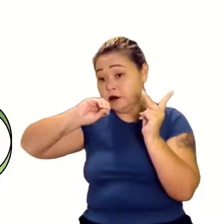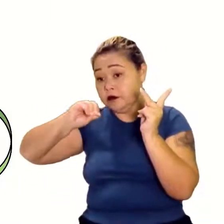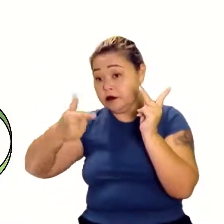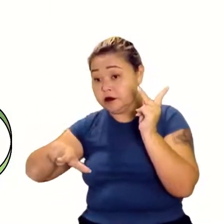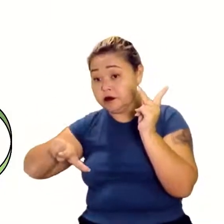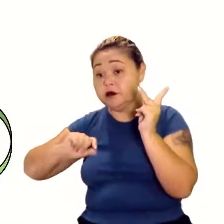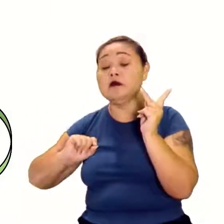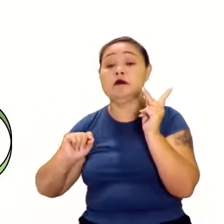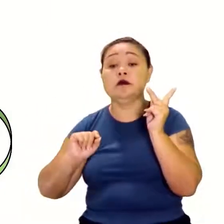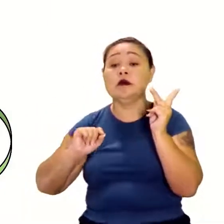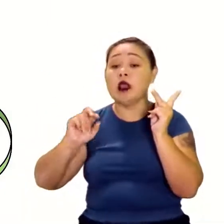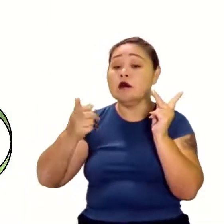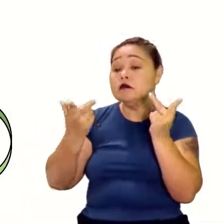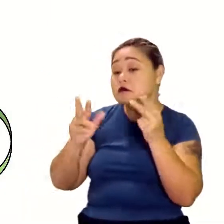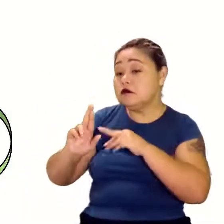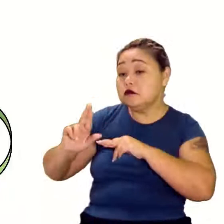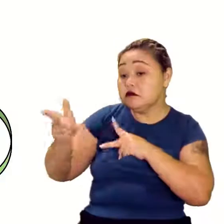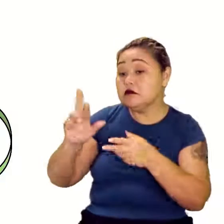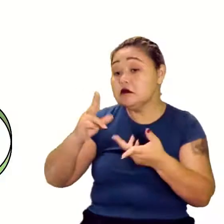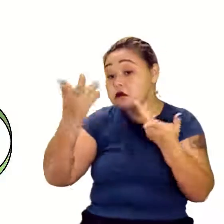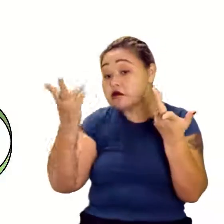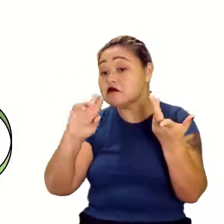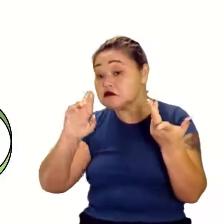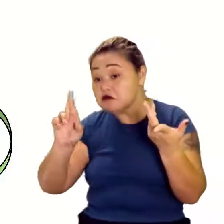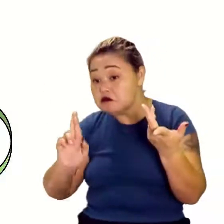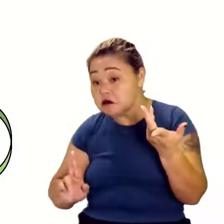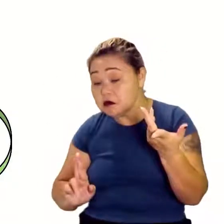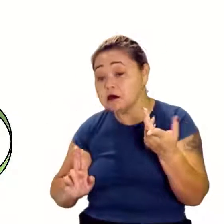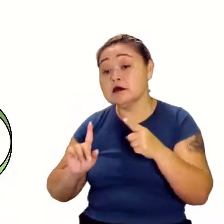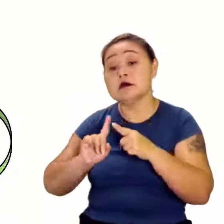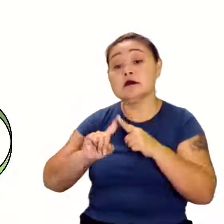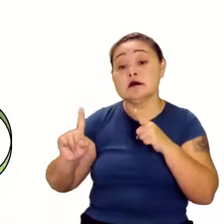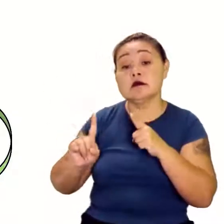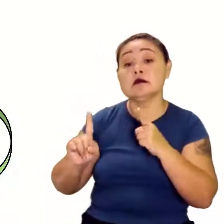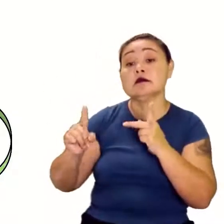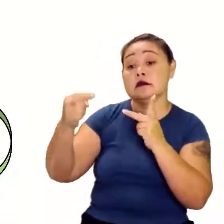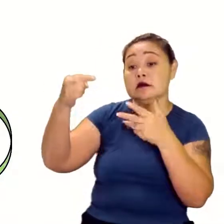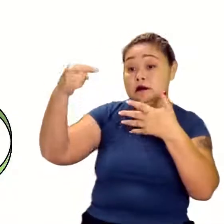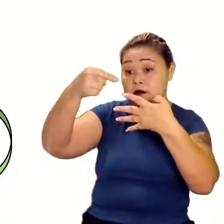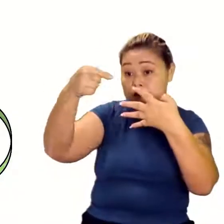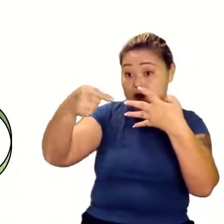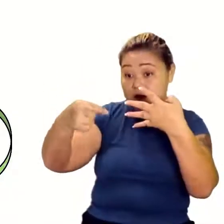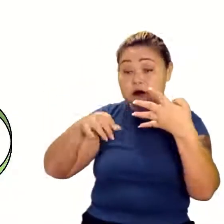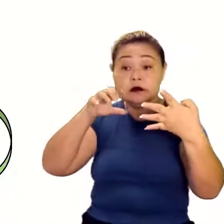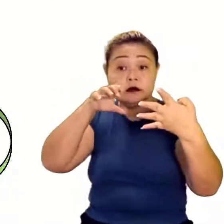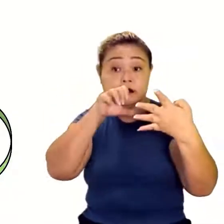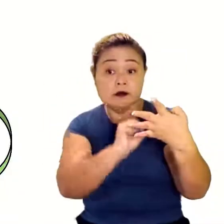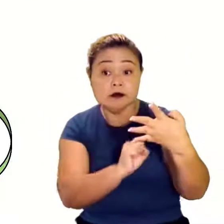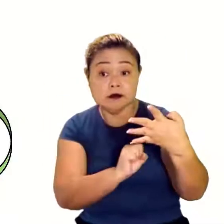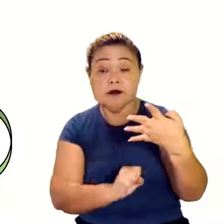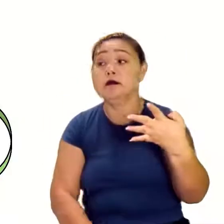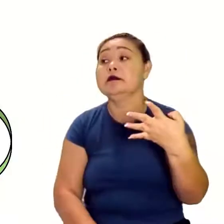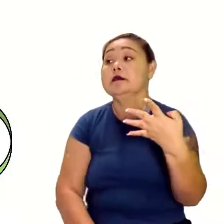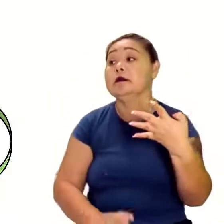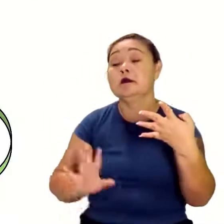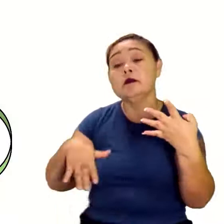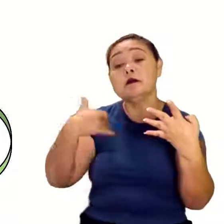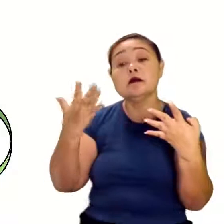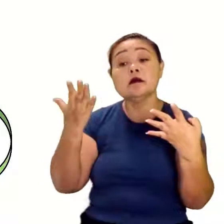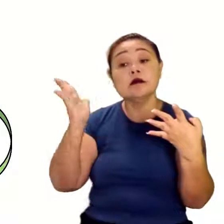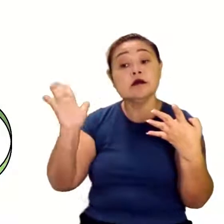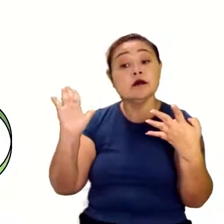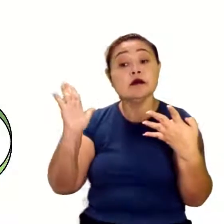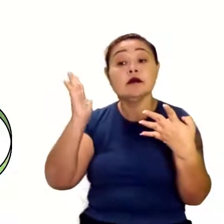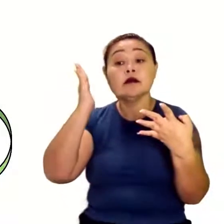é do mesmo jeito. Vários caminhos de se chegar ao mesmo resultado, mas com a propriedade bem mais rapidinho. Já sabemos